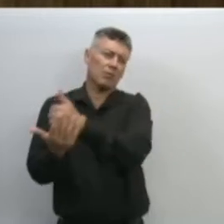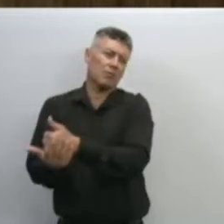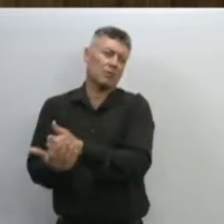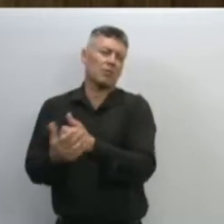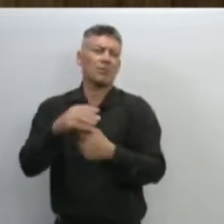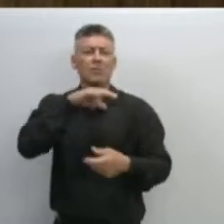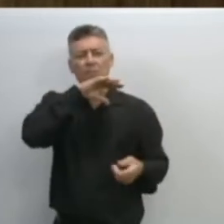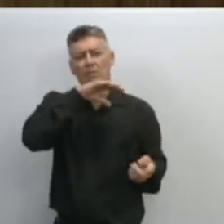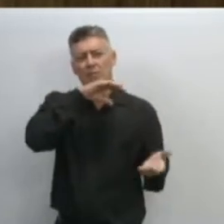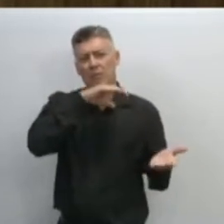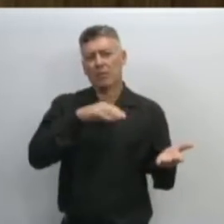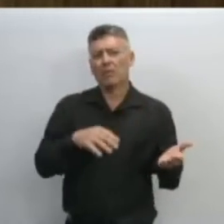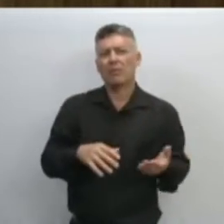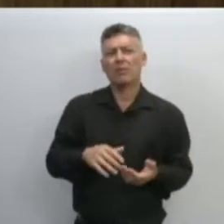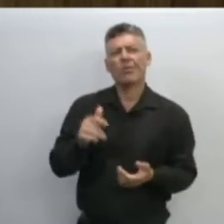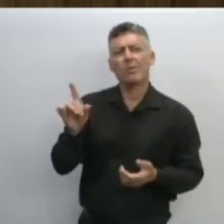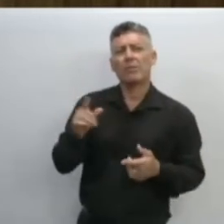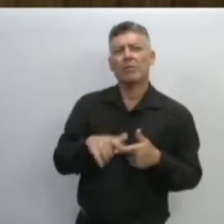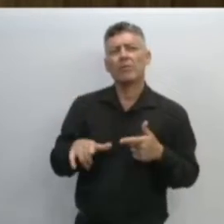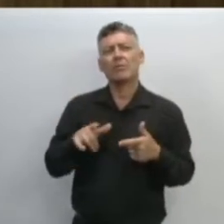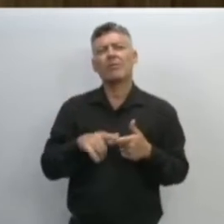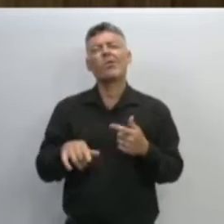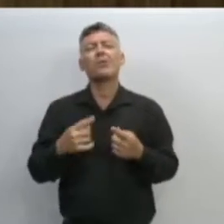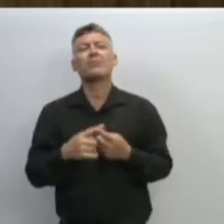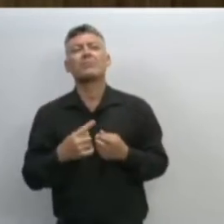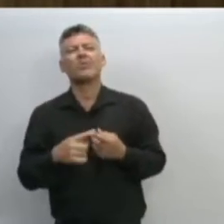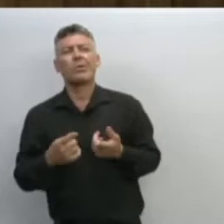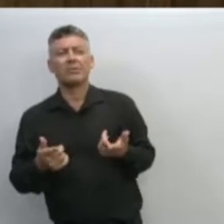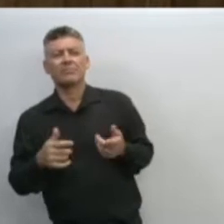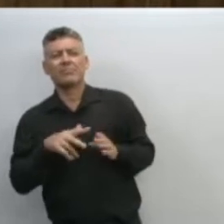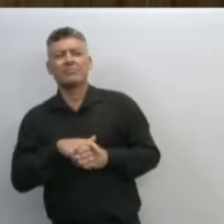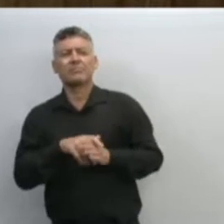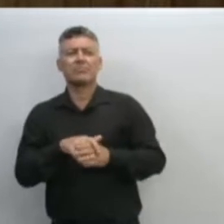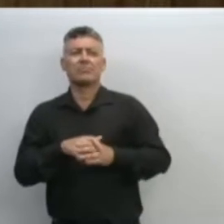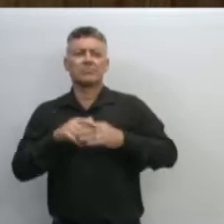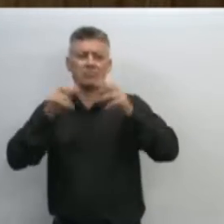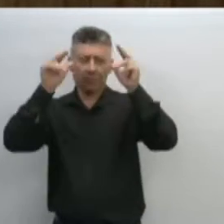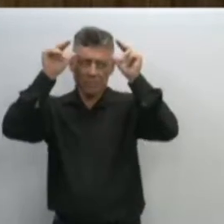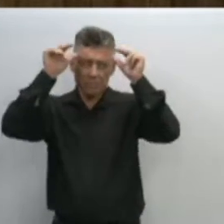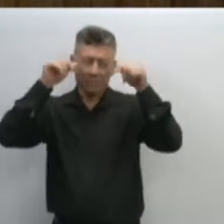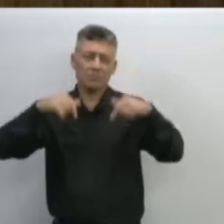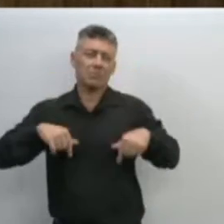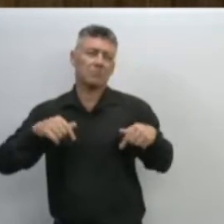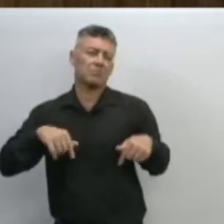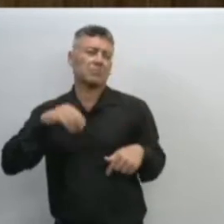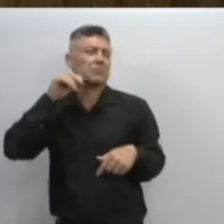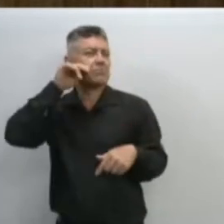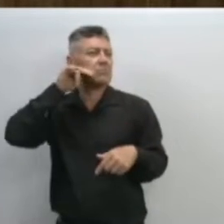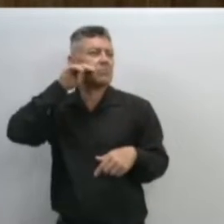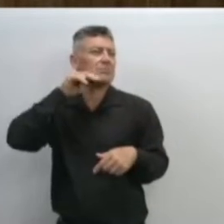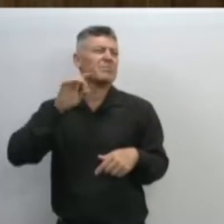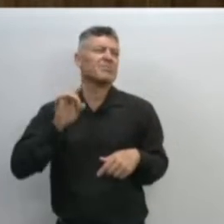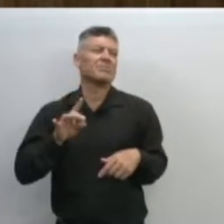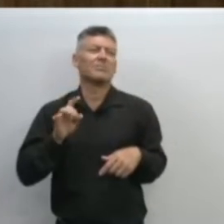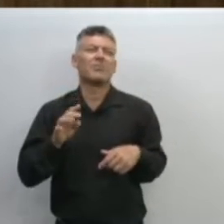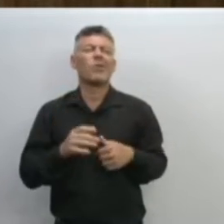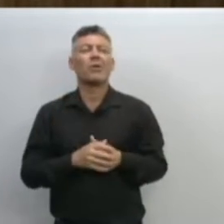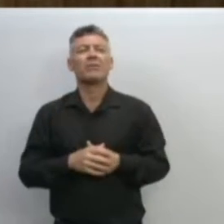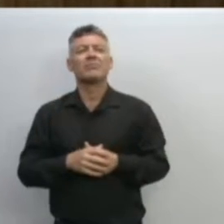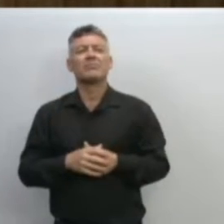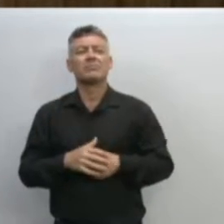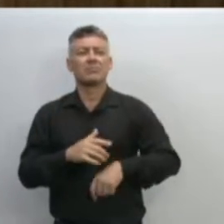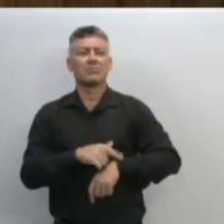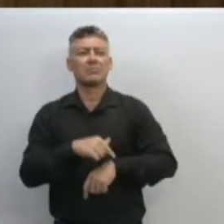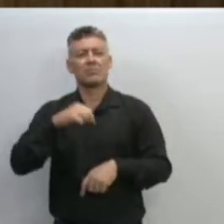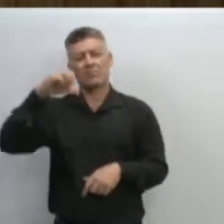desse animal. Outro problema, porque o boiadeiro aqui no município Natal, vereador Preto, só funciona de 9